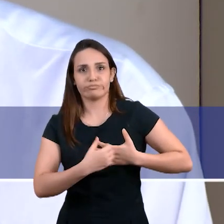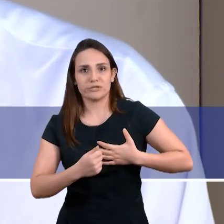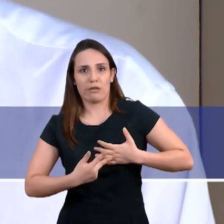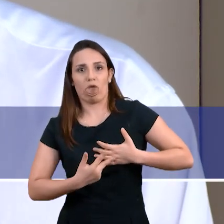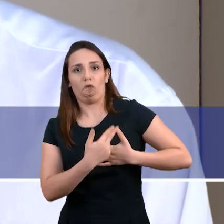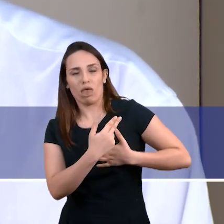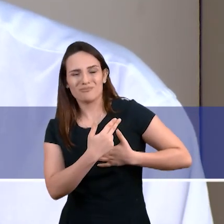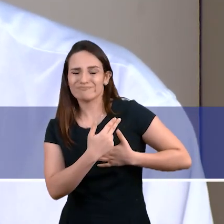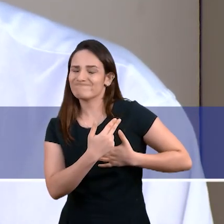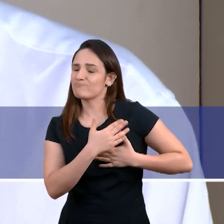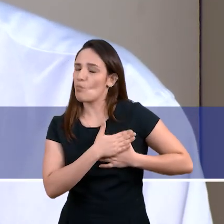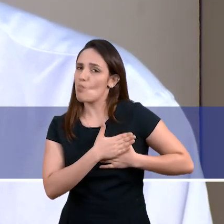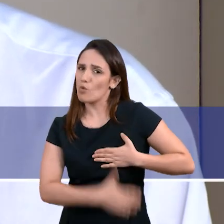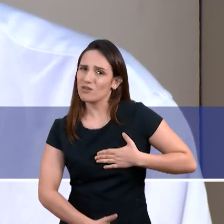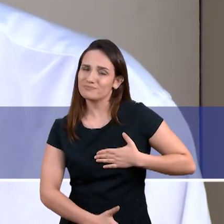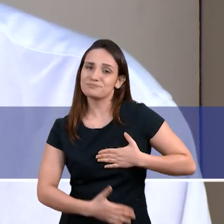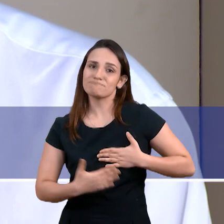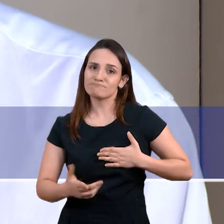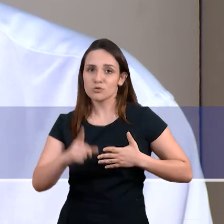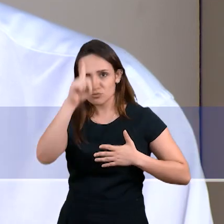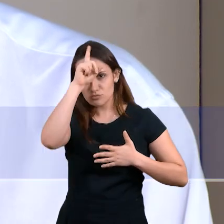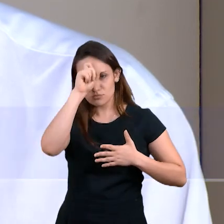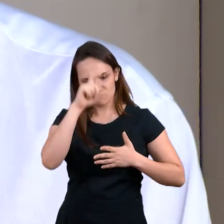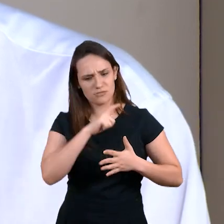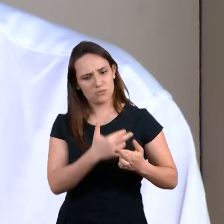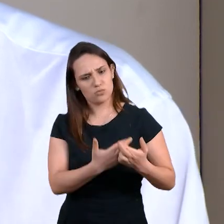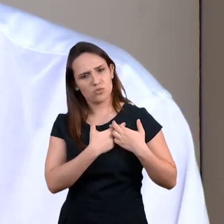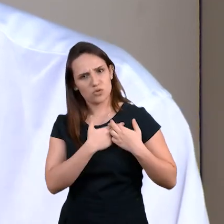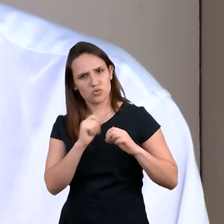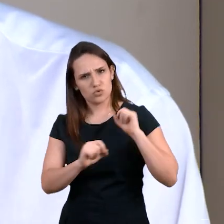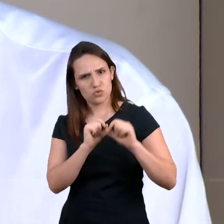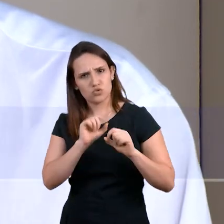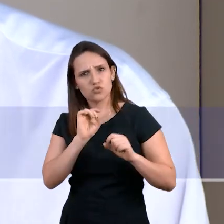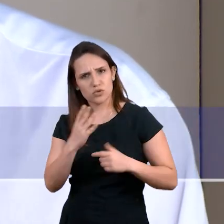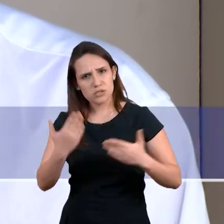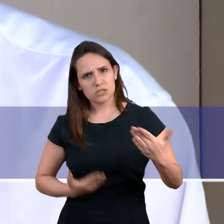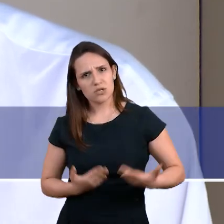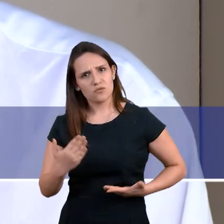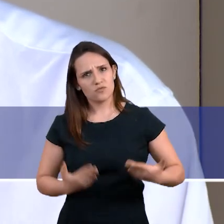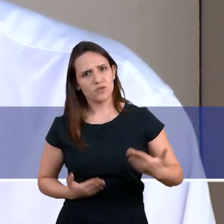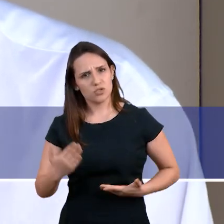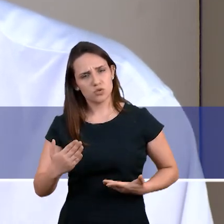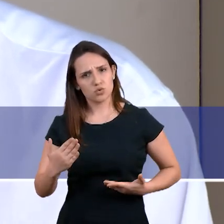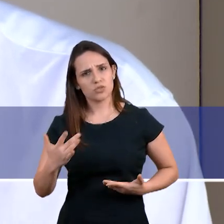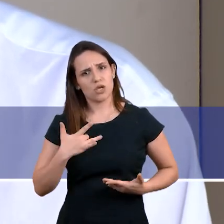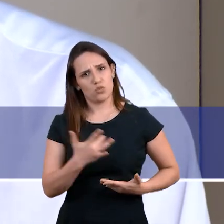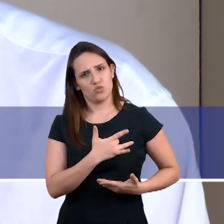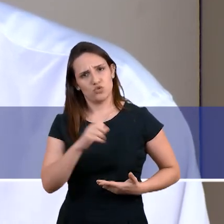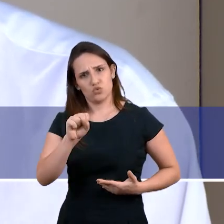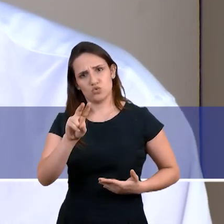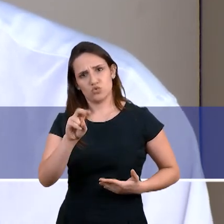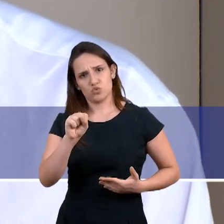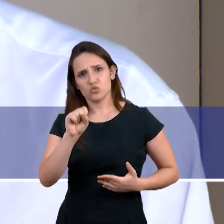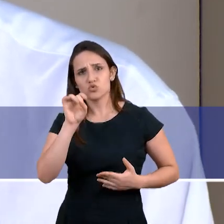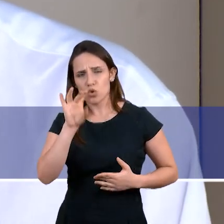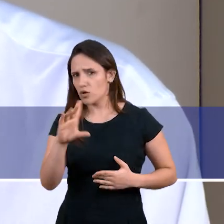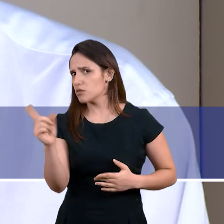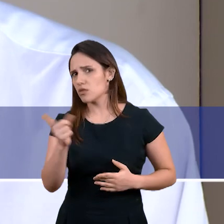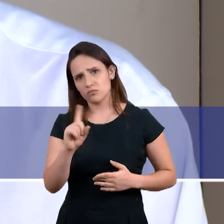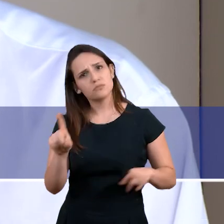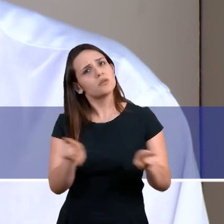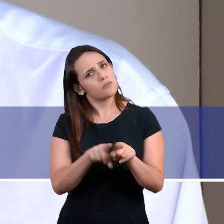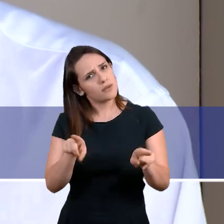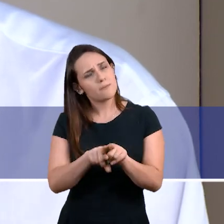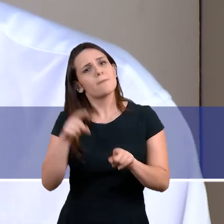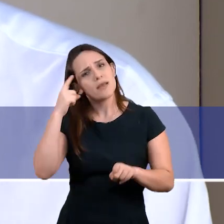doença e o hospital, no cumprimento da sua função, não só de prestador do serviço do SUS nesse fato da